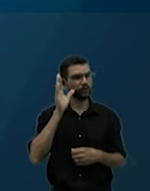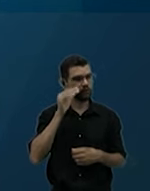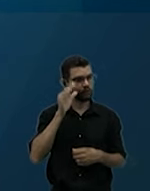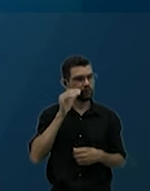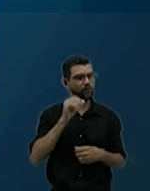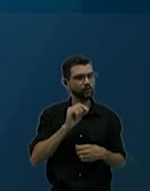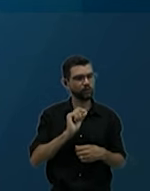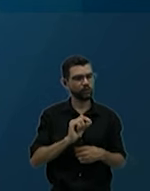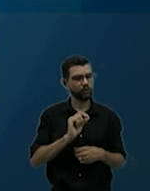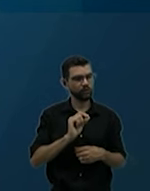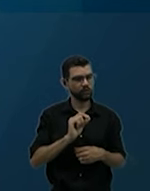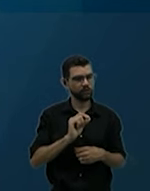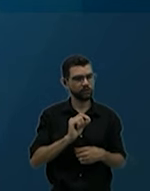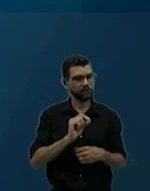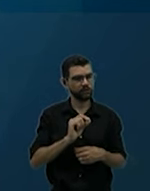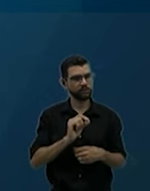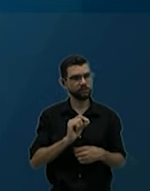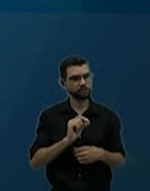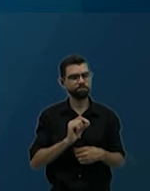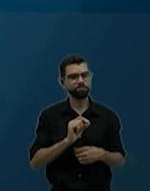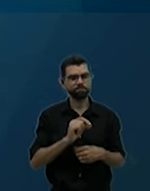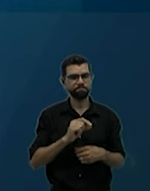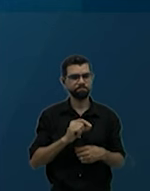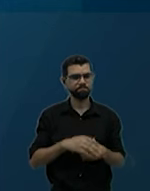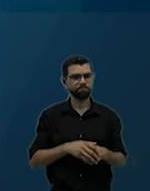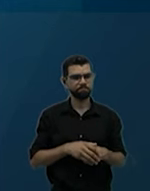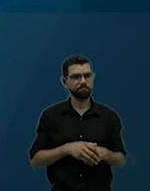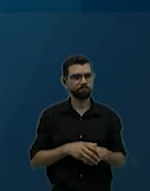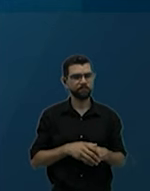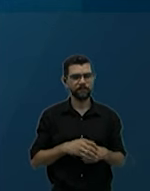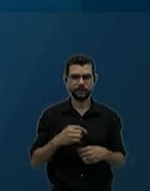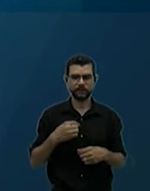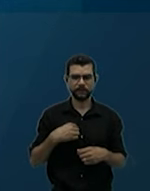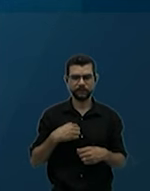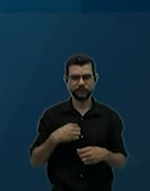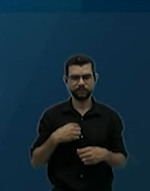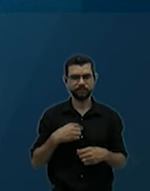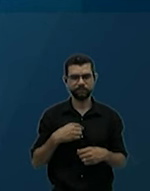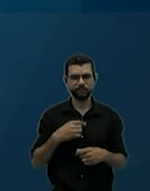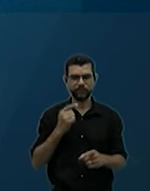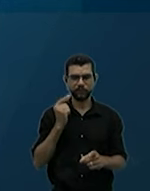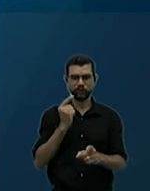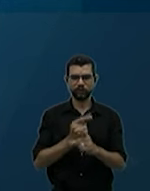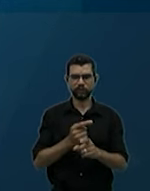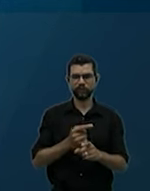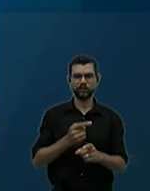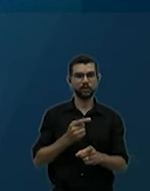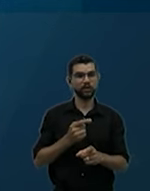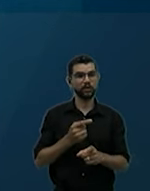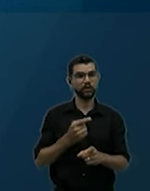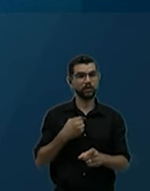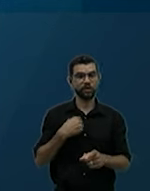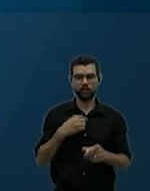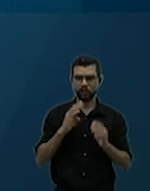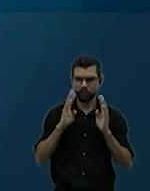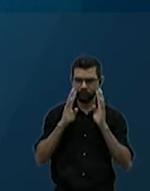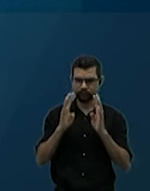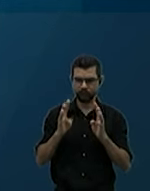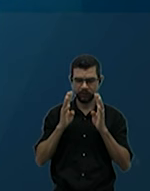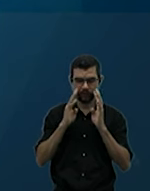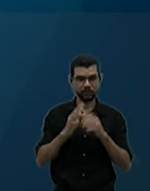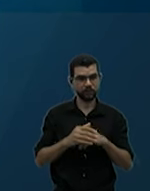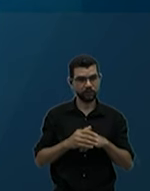e isso chamou atenção, se suscitou uma suposta divergência com base em reparações